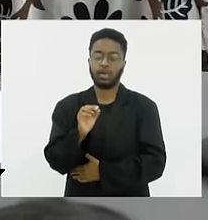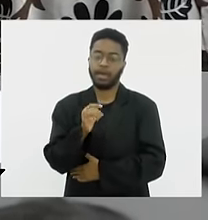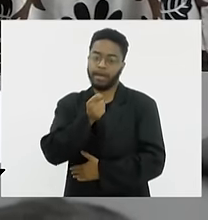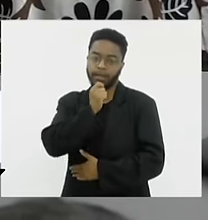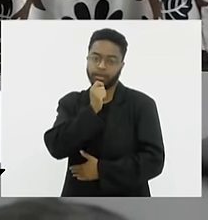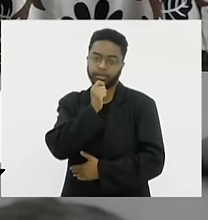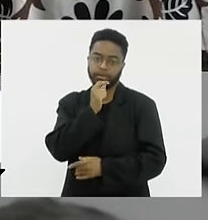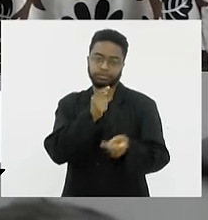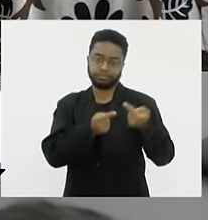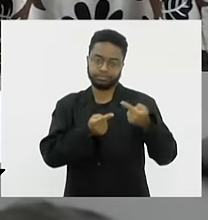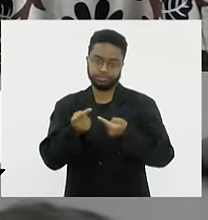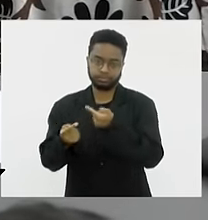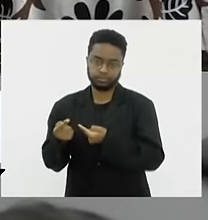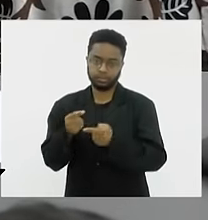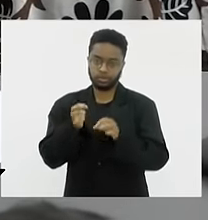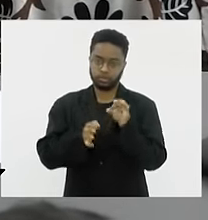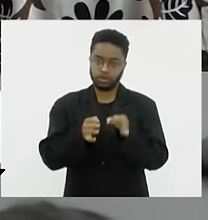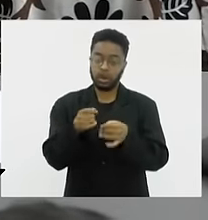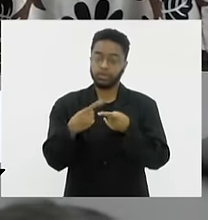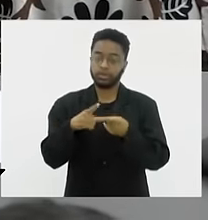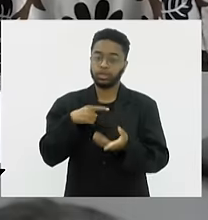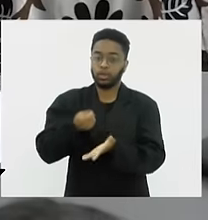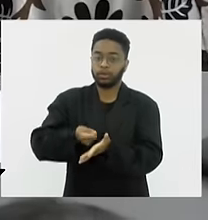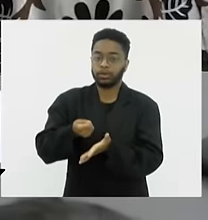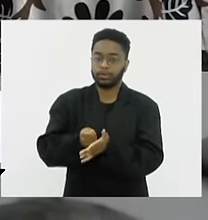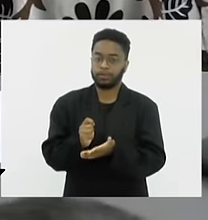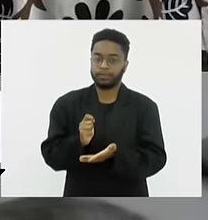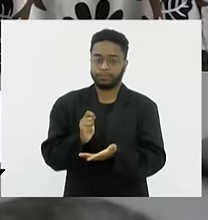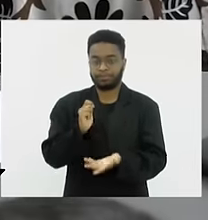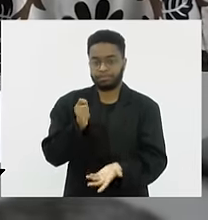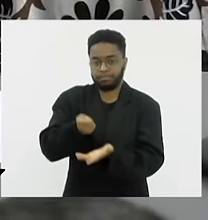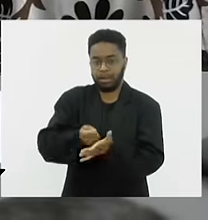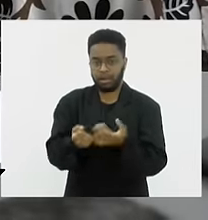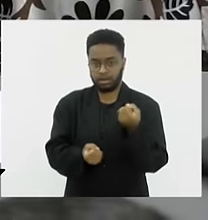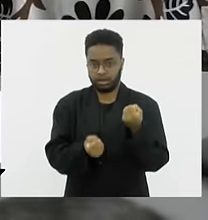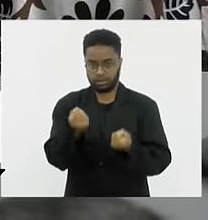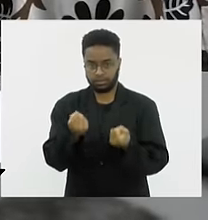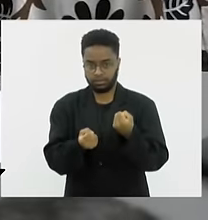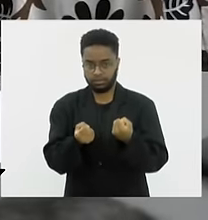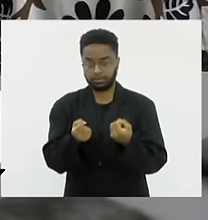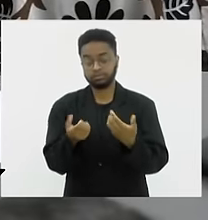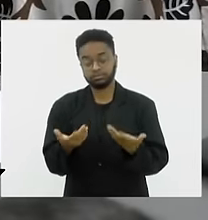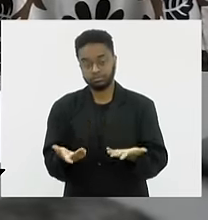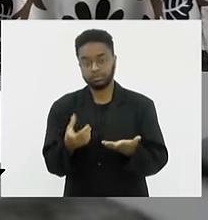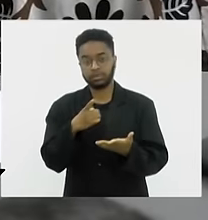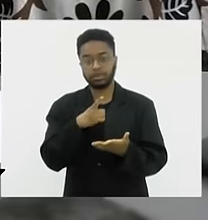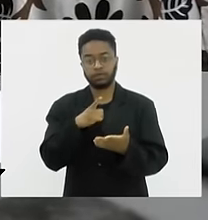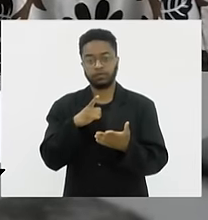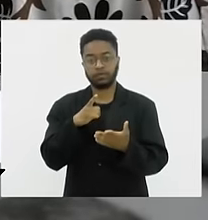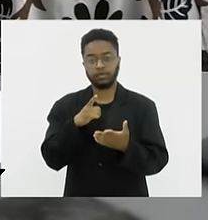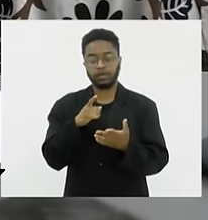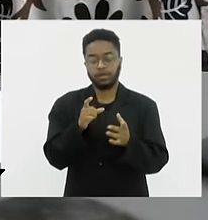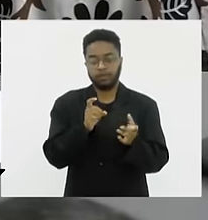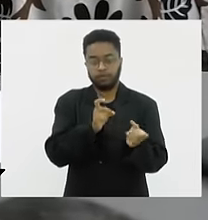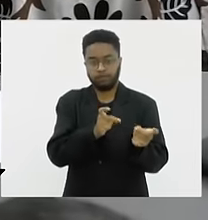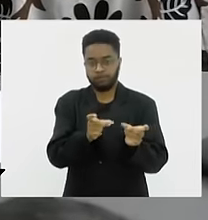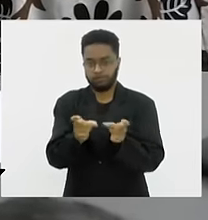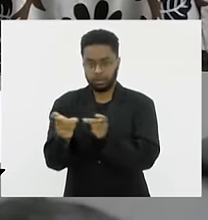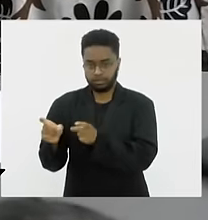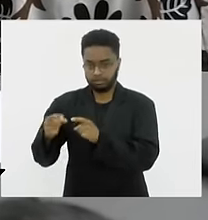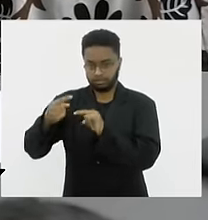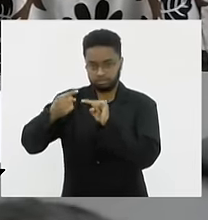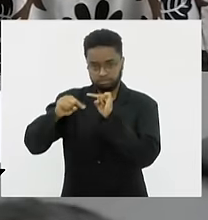ela tem obrigação de pagar os veículos. Então, ocorreu leilão irregulares.